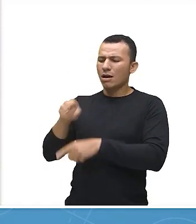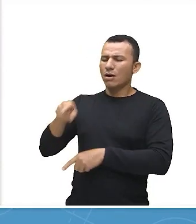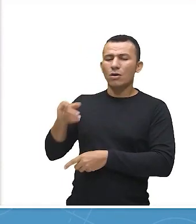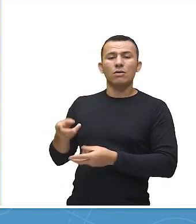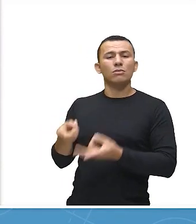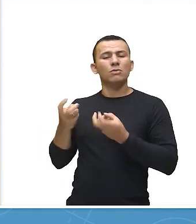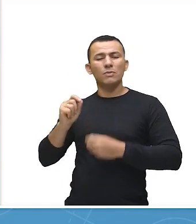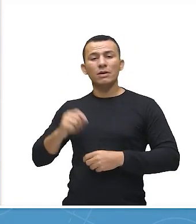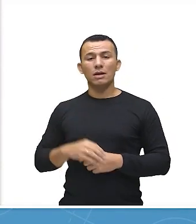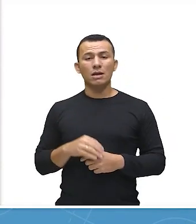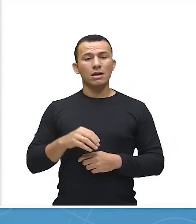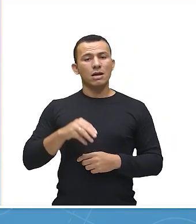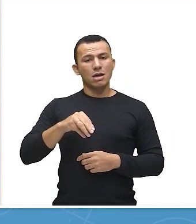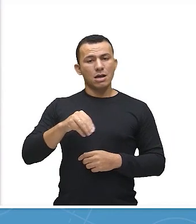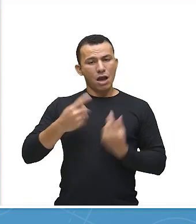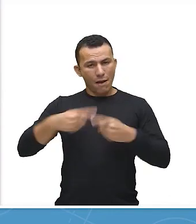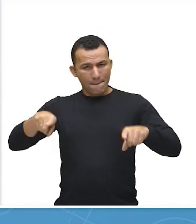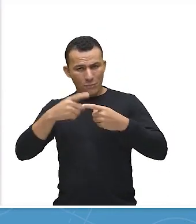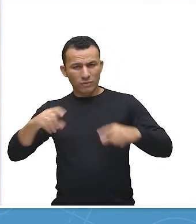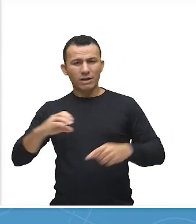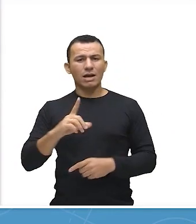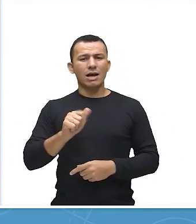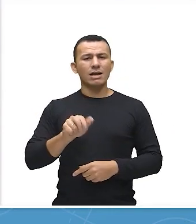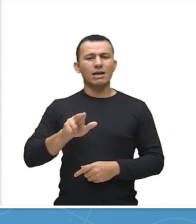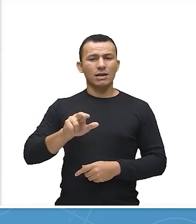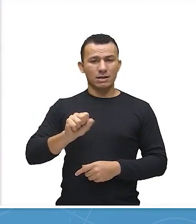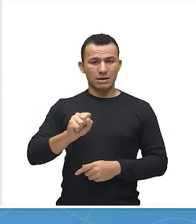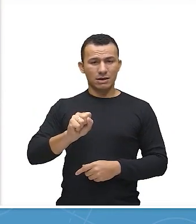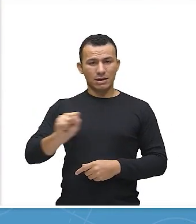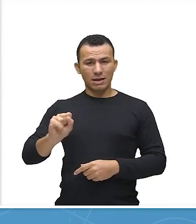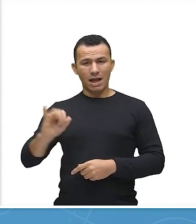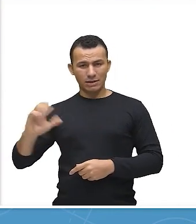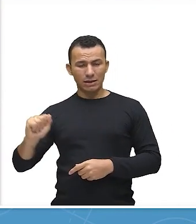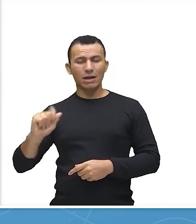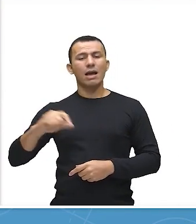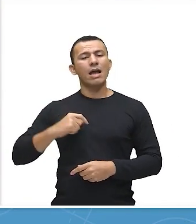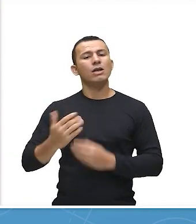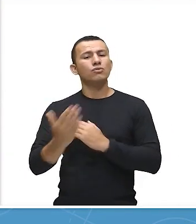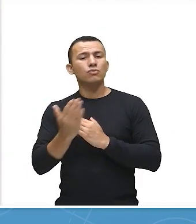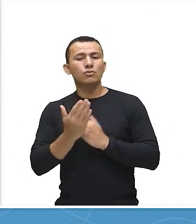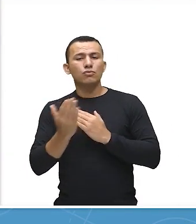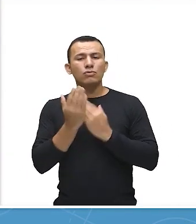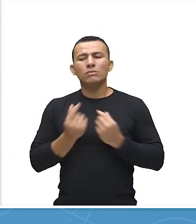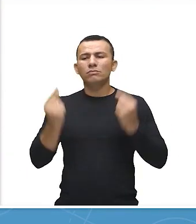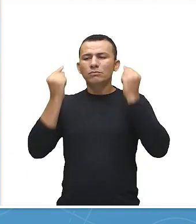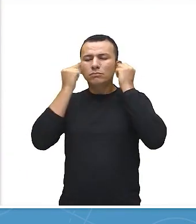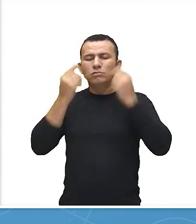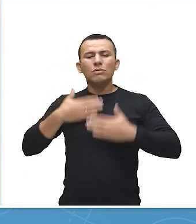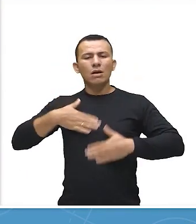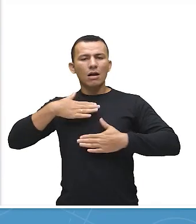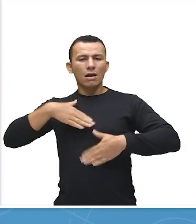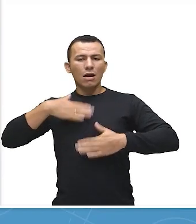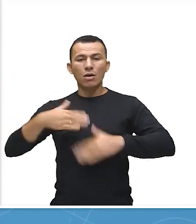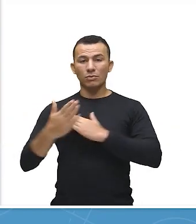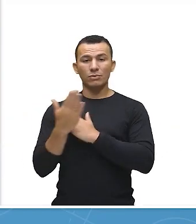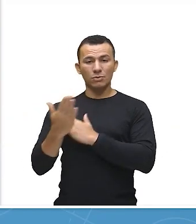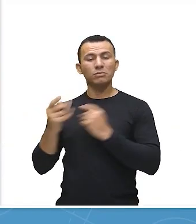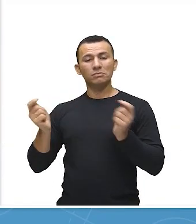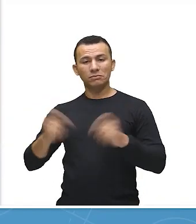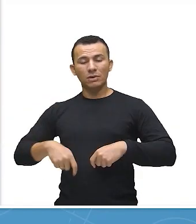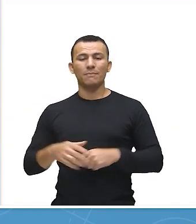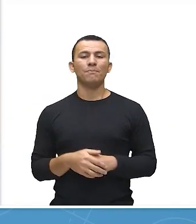realmente fizeram, entenderam o conteúdo. Então, olha só. A gente começou a falar também durante as aulas sobre música, né? E a